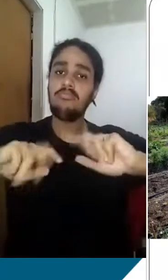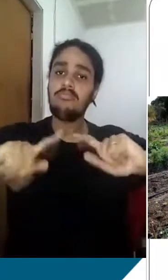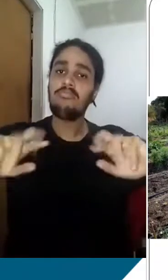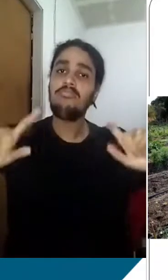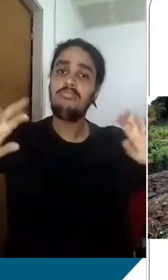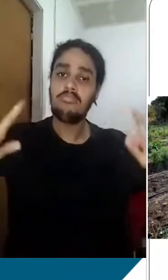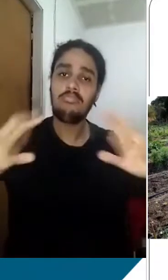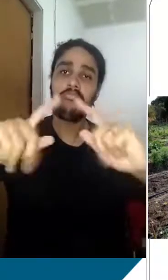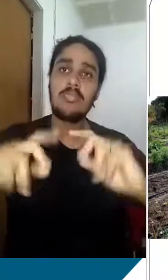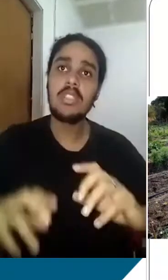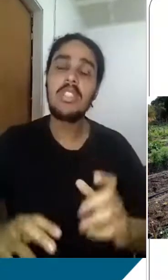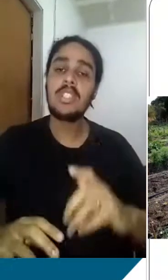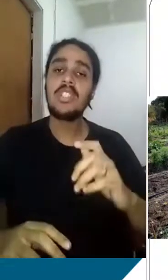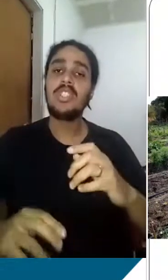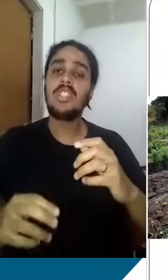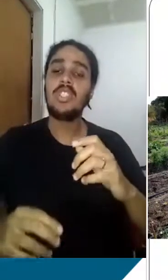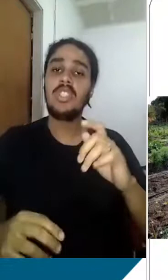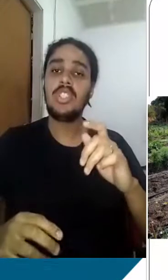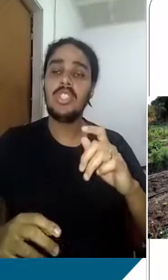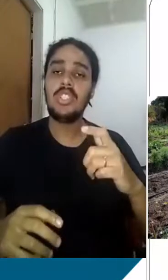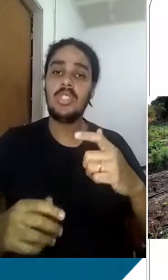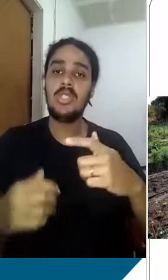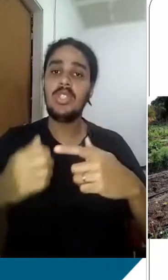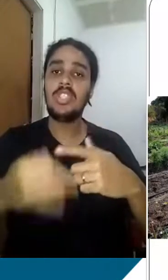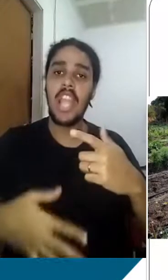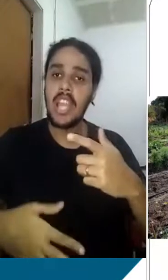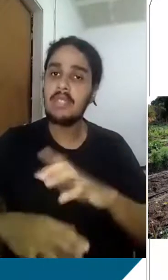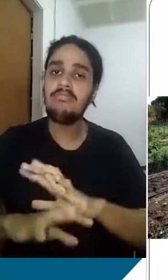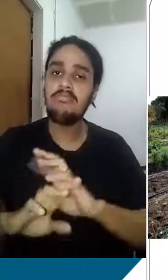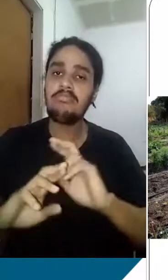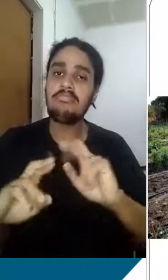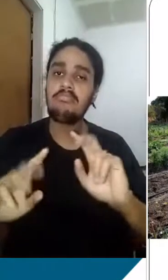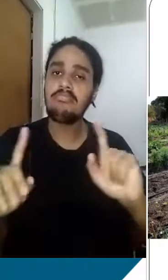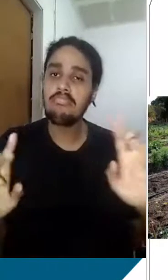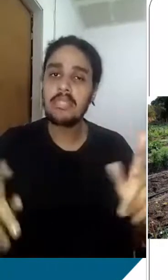diversidade bastante grande de gêneros. A gente não vê só um tipo de